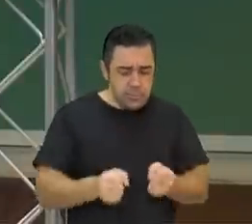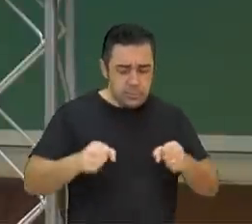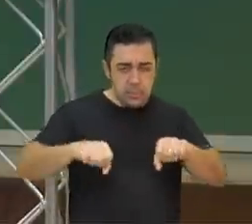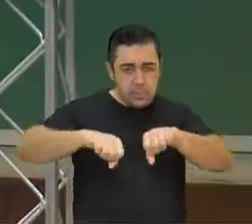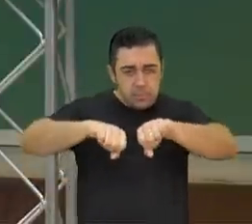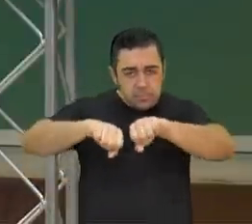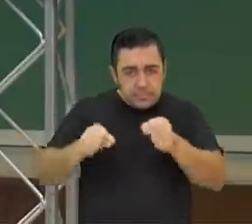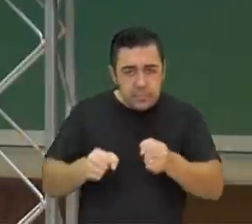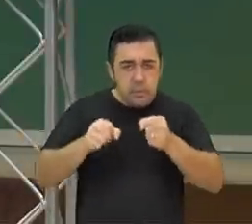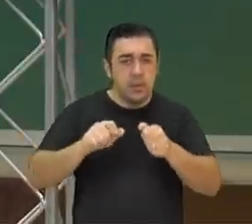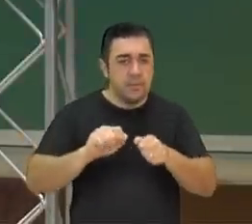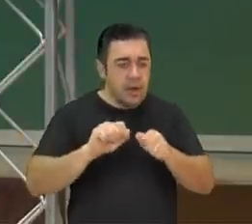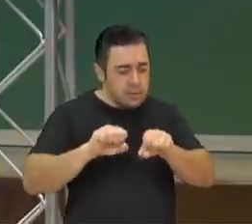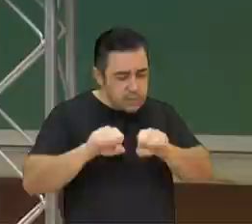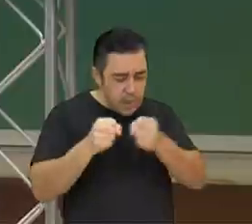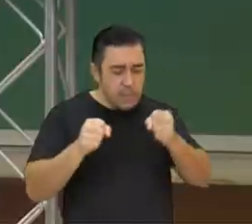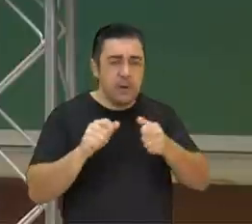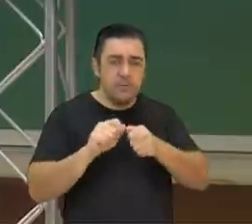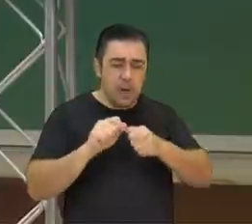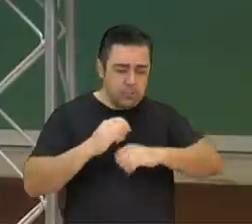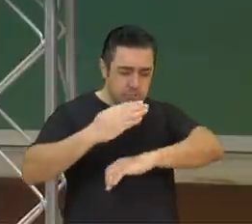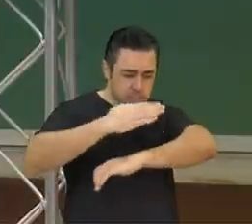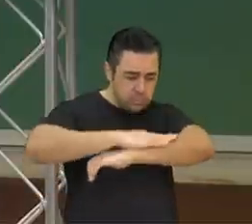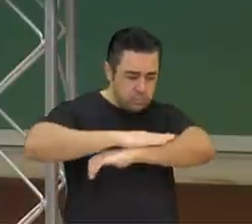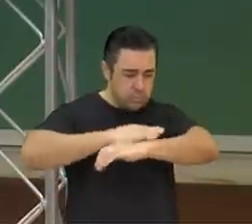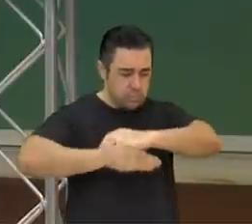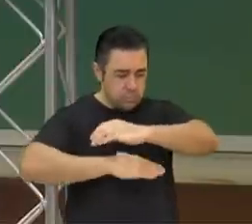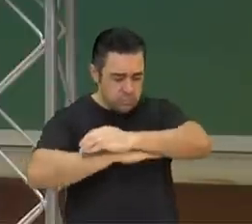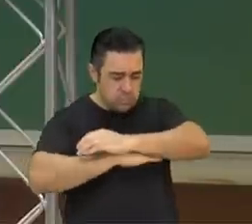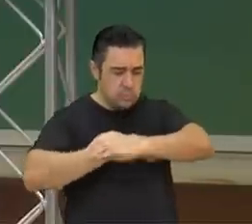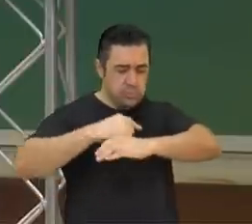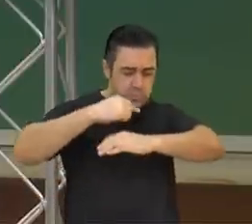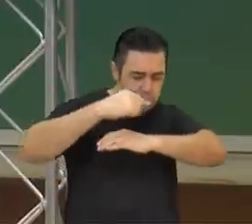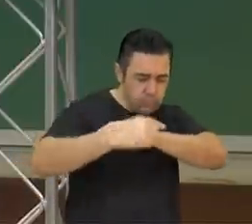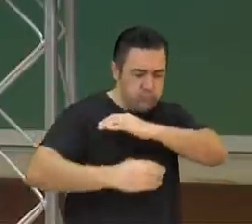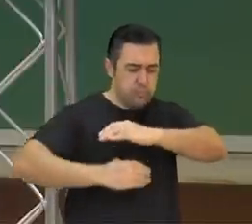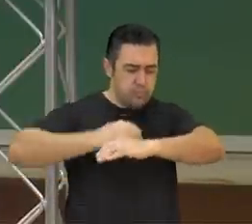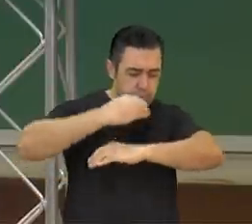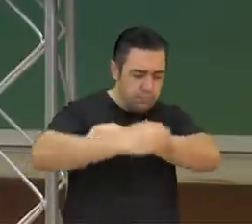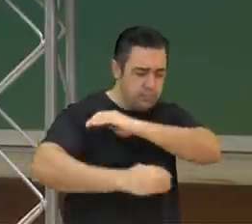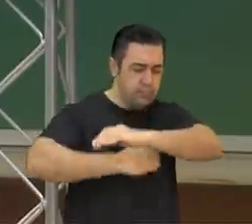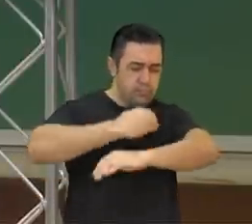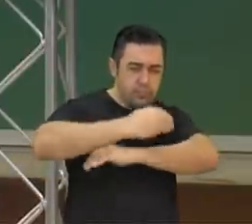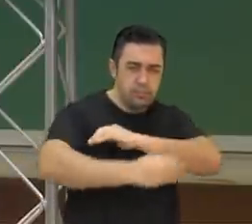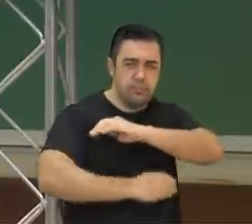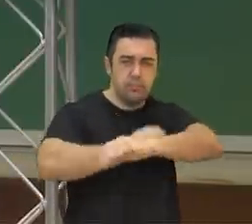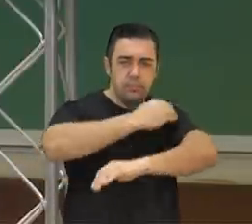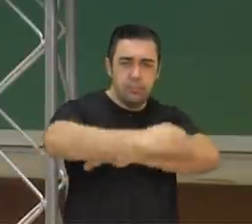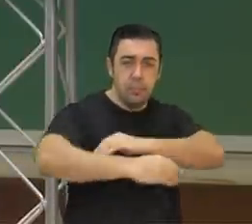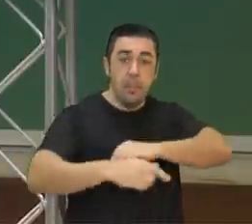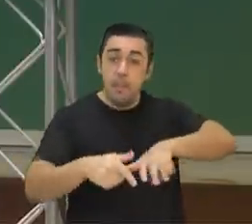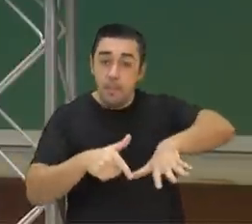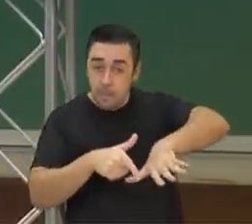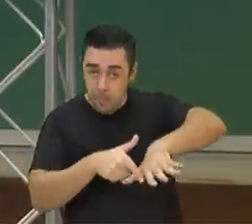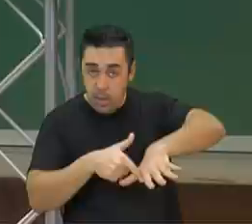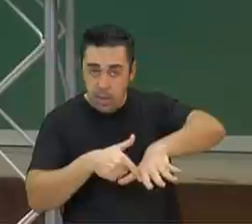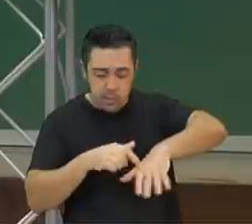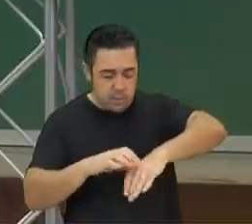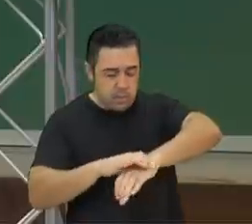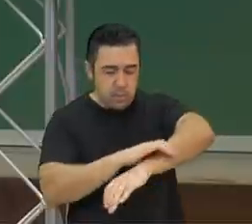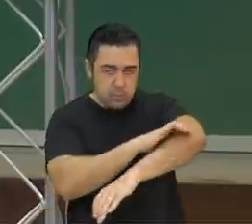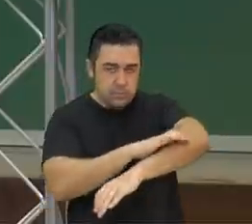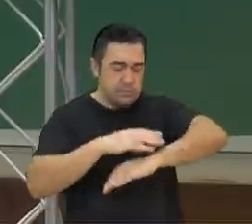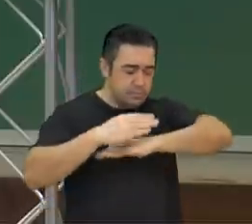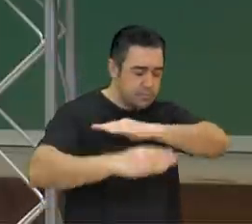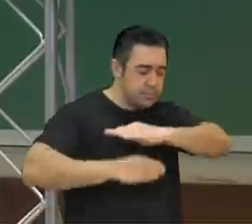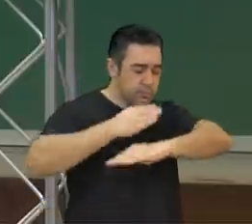pedaços, monta ali uma tala, né, para poder amparar a perna dele que está quebrada, para ele parar de sentir dor, né, leva